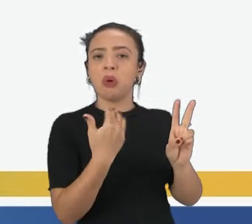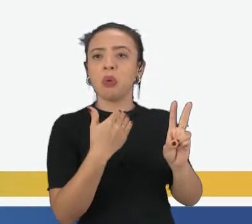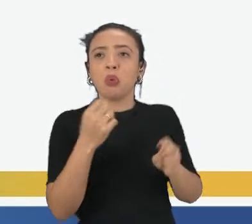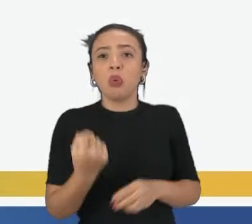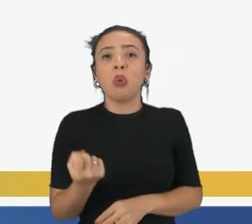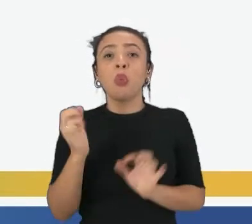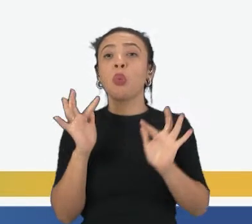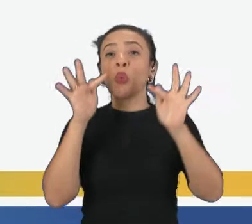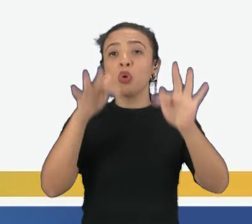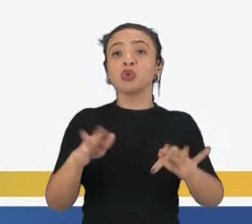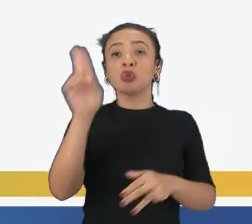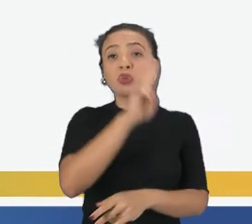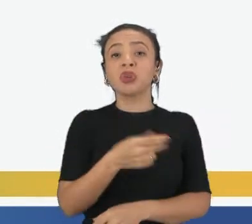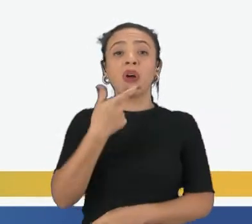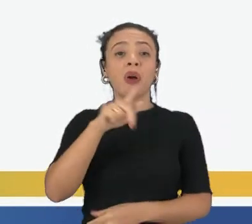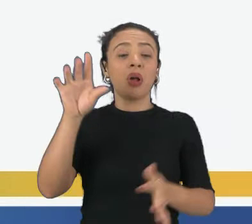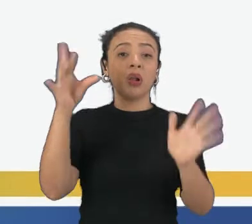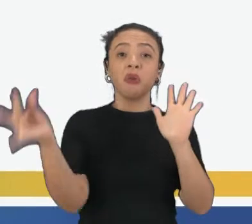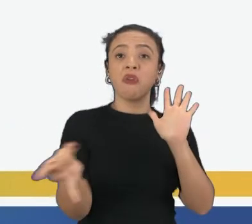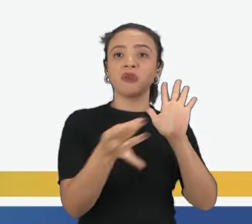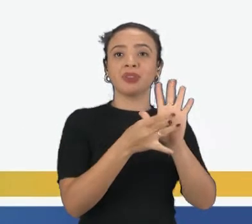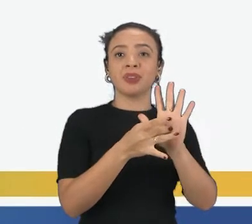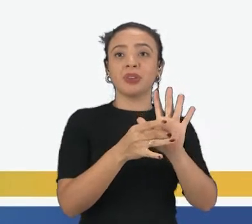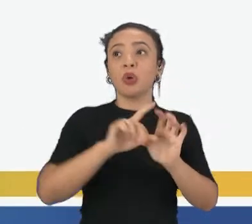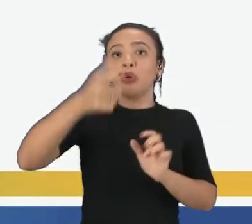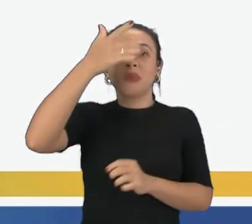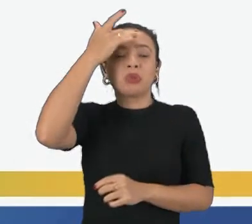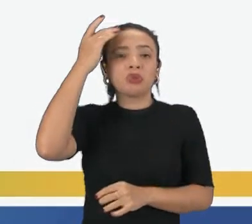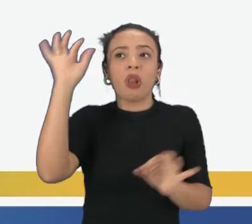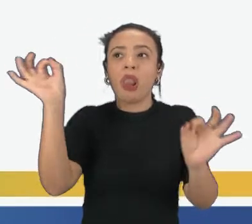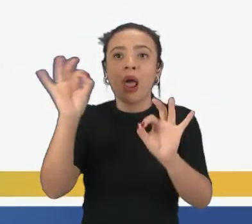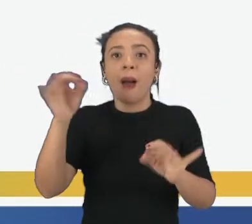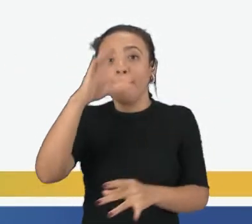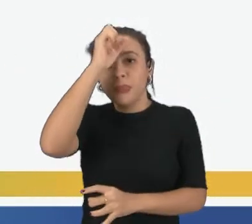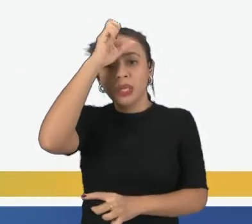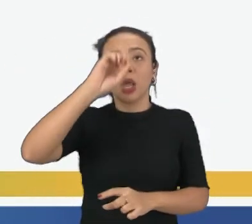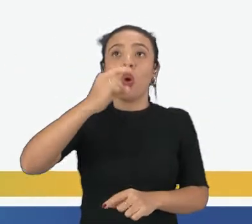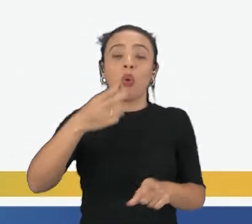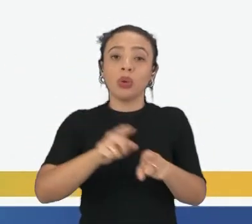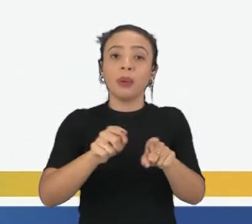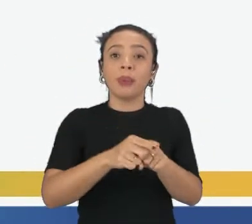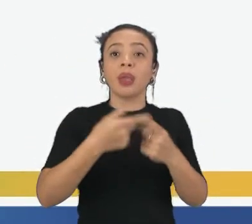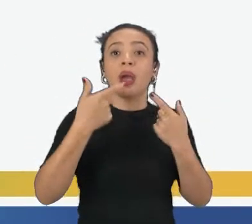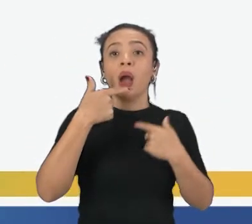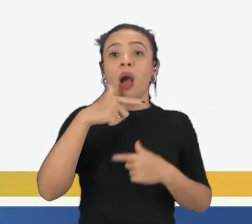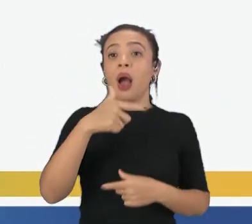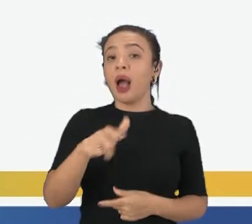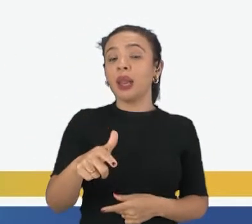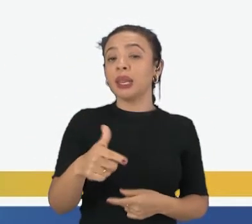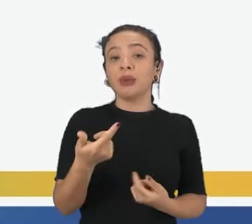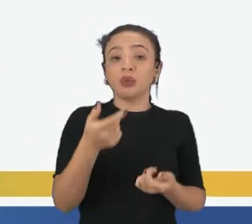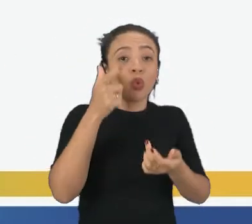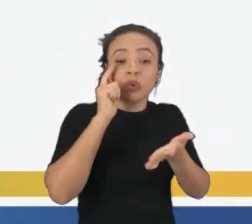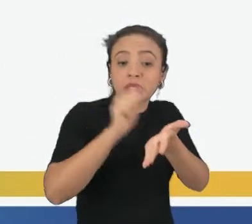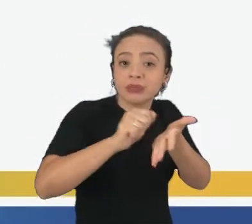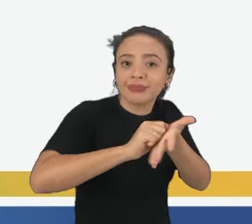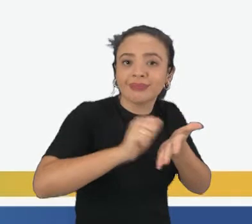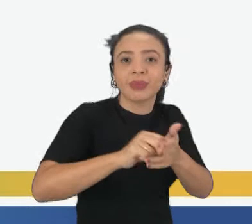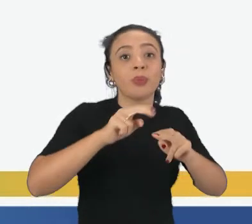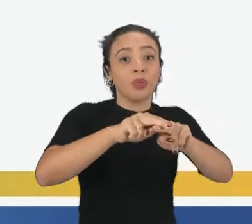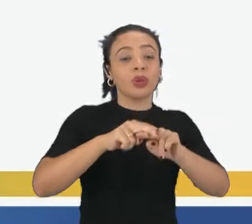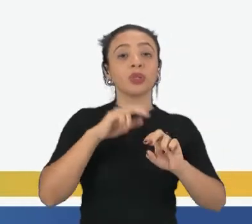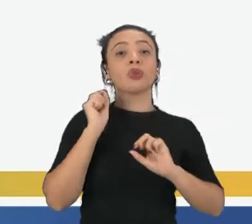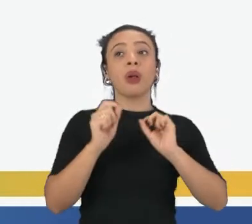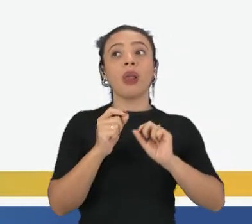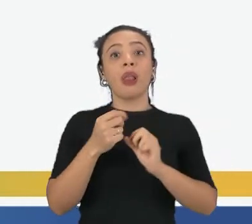falar aquela língua e ninguém aprendeu com aquela língua Ou aquela língua ela não foi registrada por escrito Então aquela língua vai